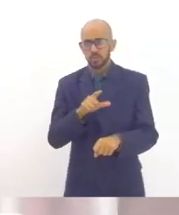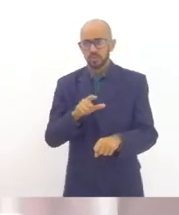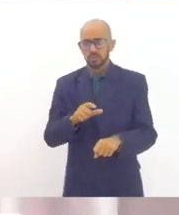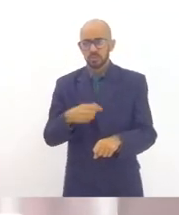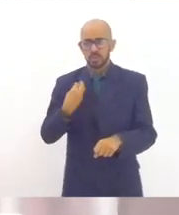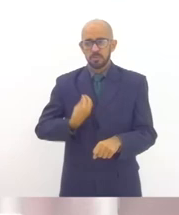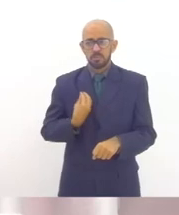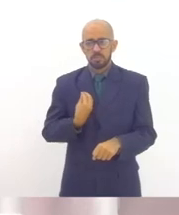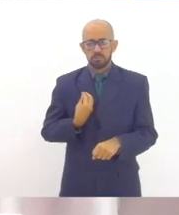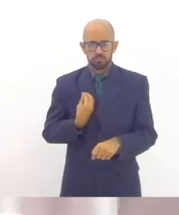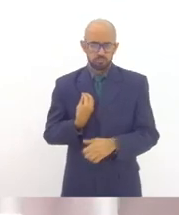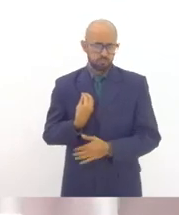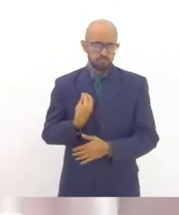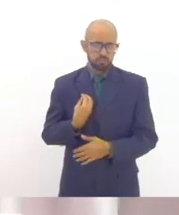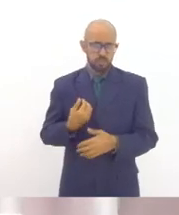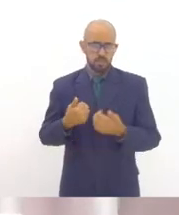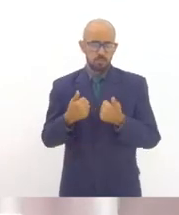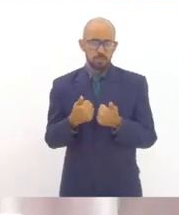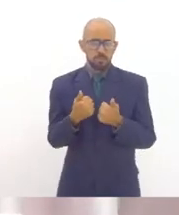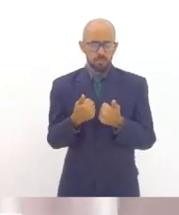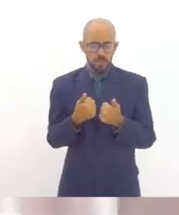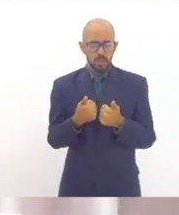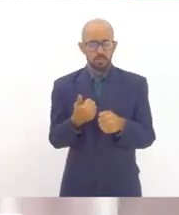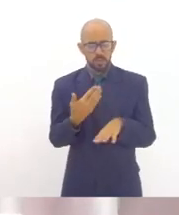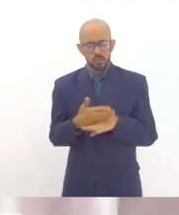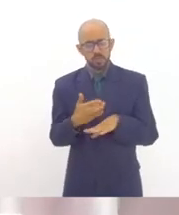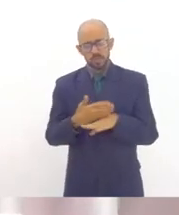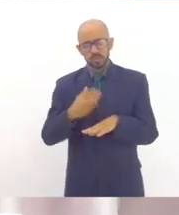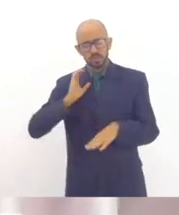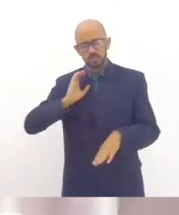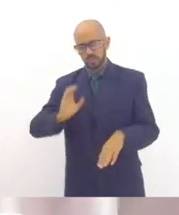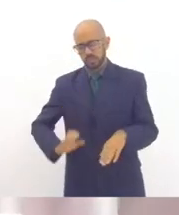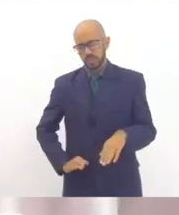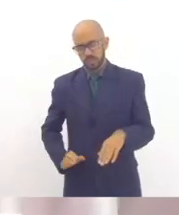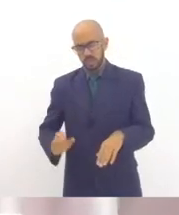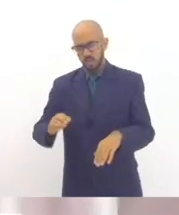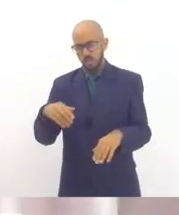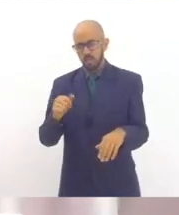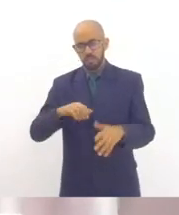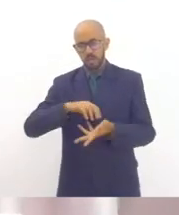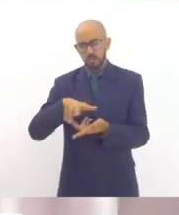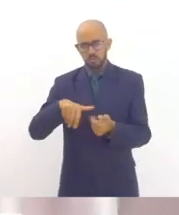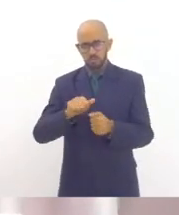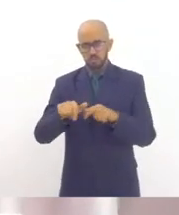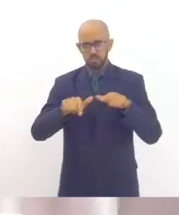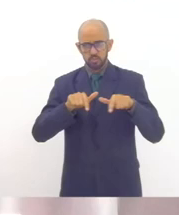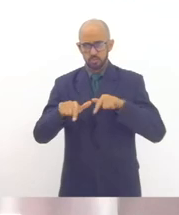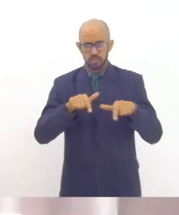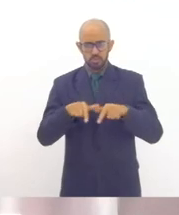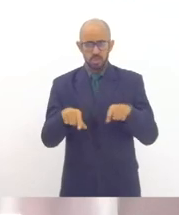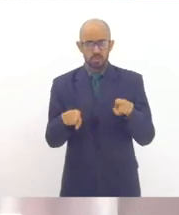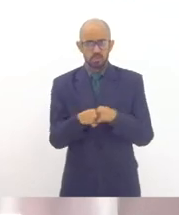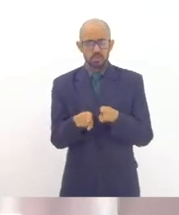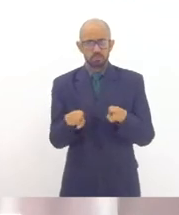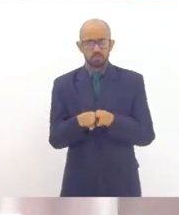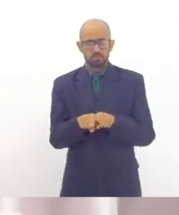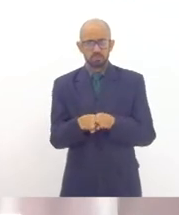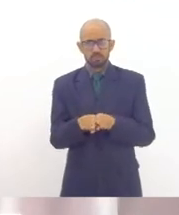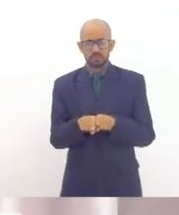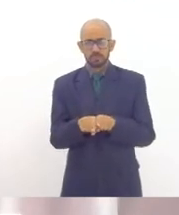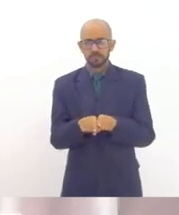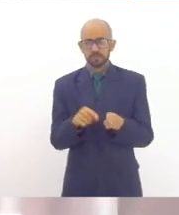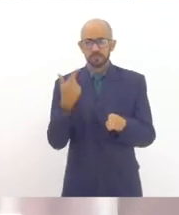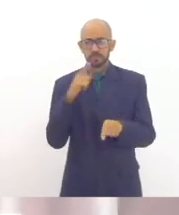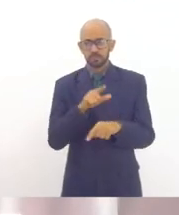preparado para o exercício da cidadania, para a vida e o mundo do trabalho, e também para plenamente